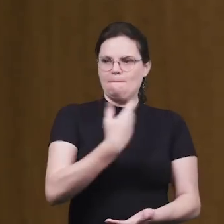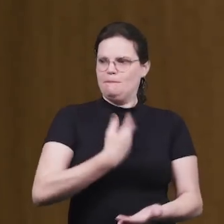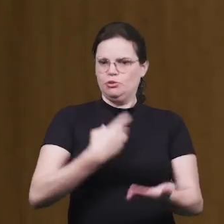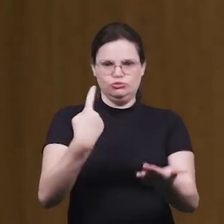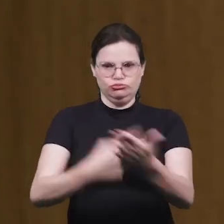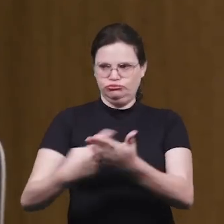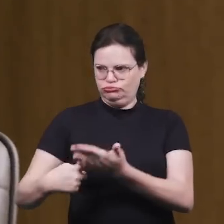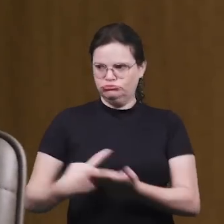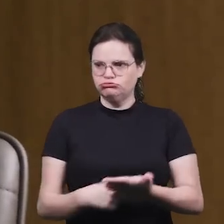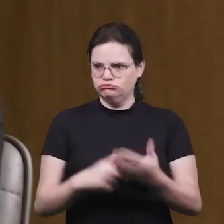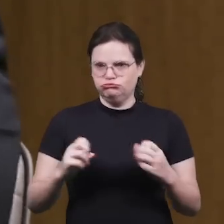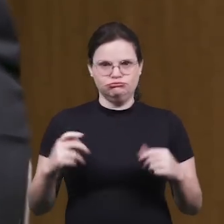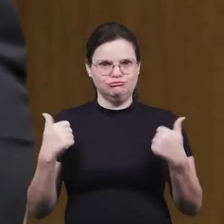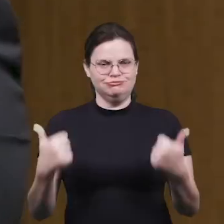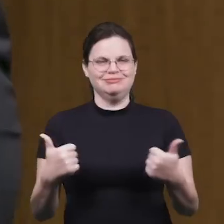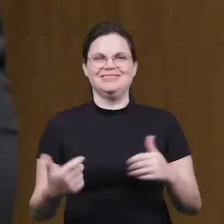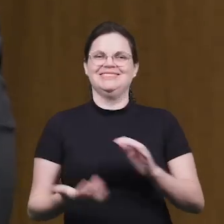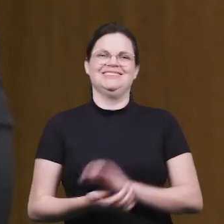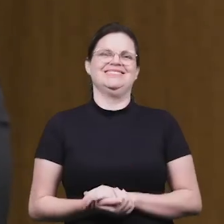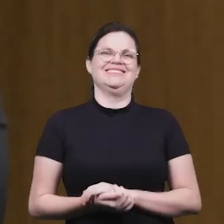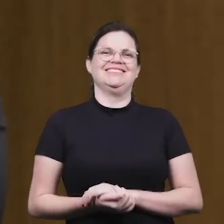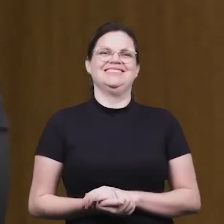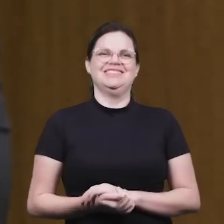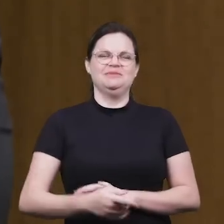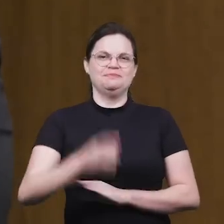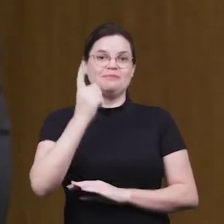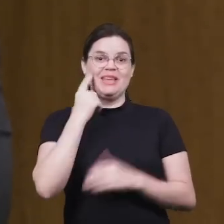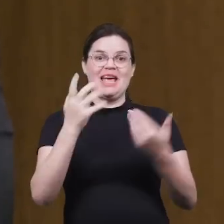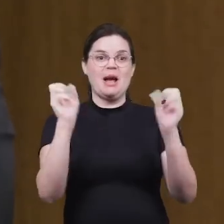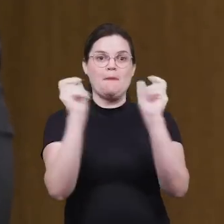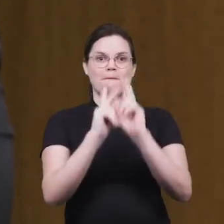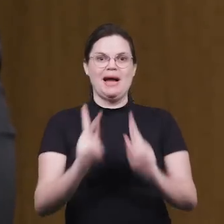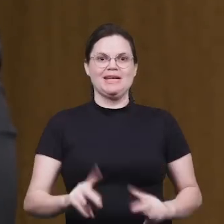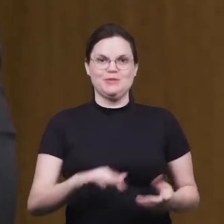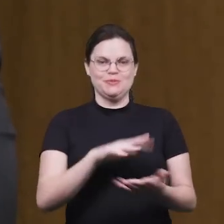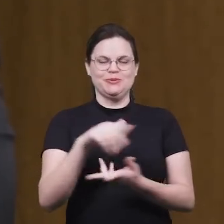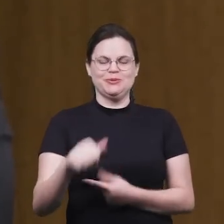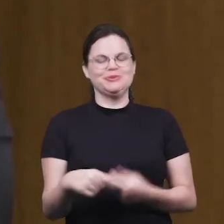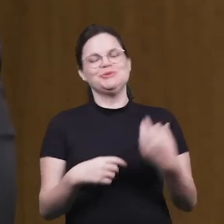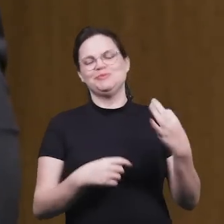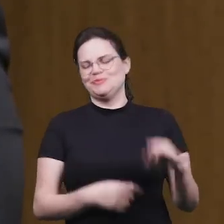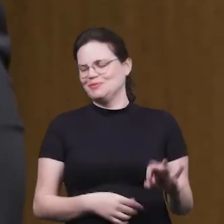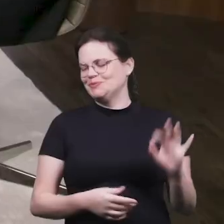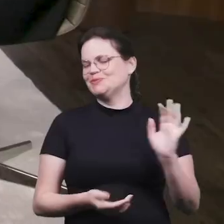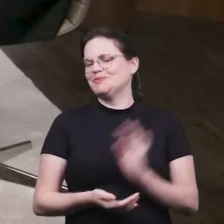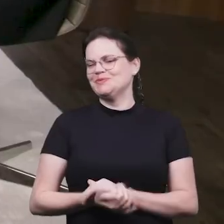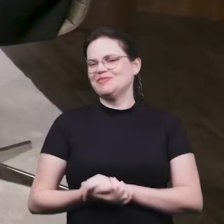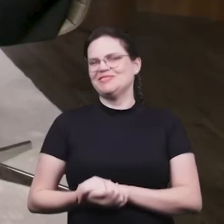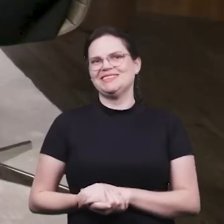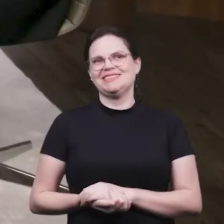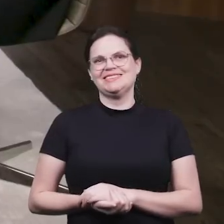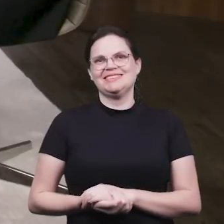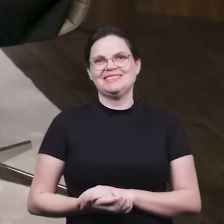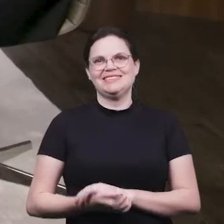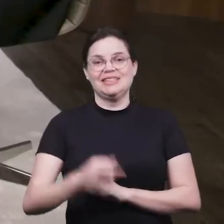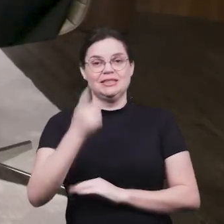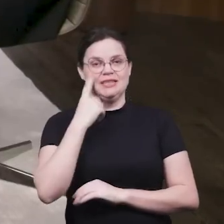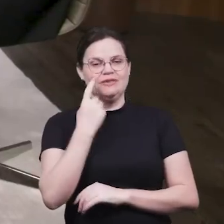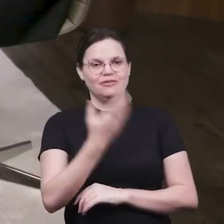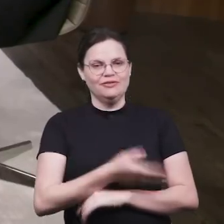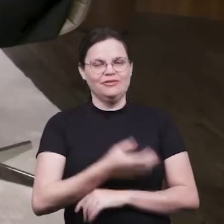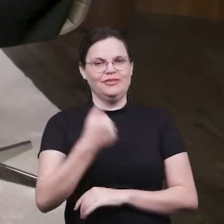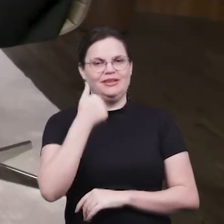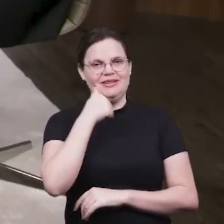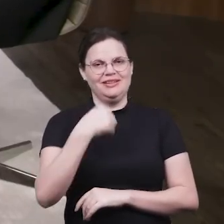né? Muito eu bom. achava A paz muito mundial, interessante. A paz pela família mundial, Baza. prezava. Não, para vocês verem a